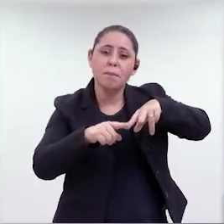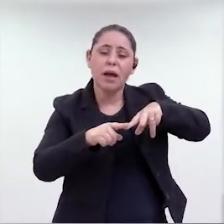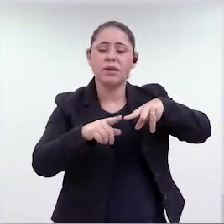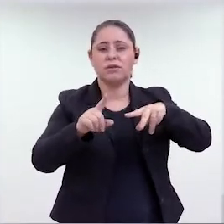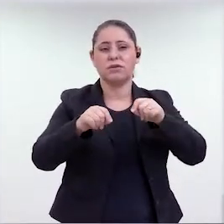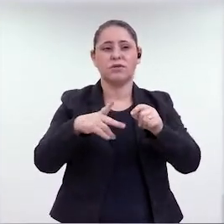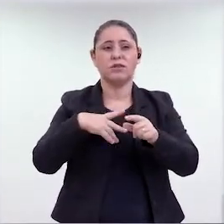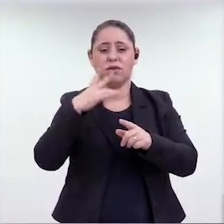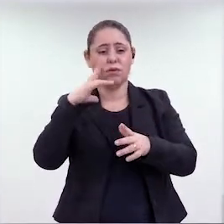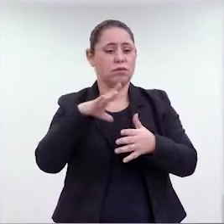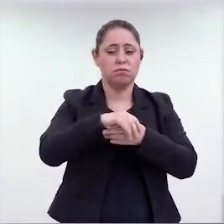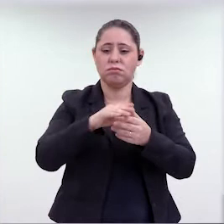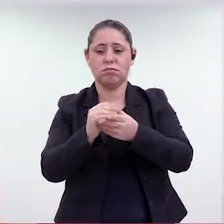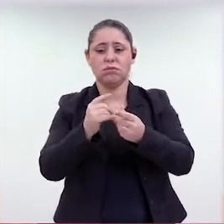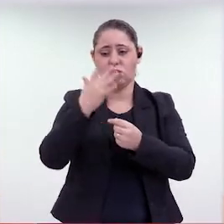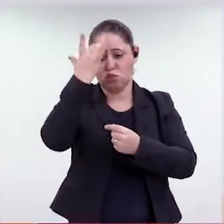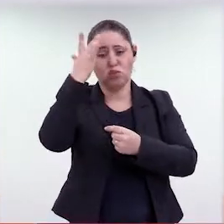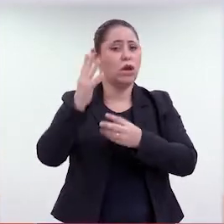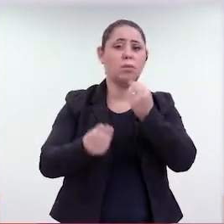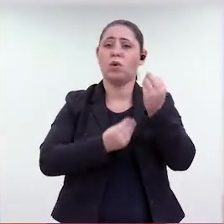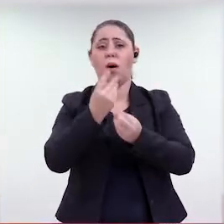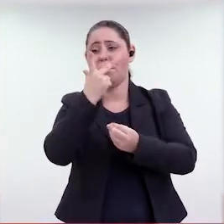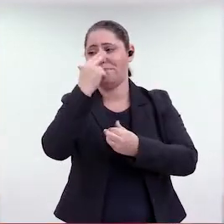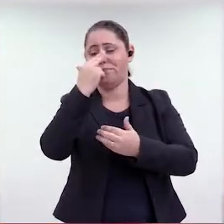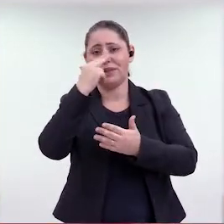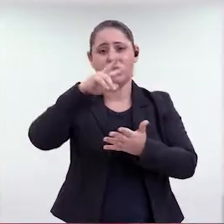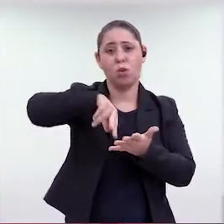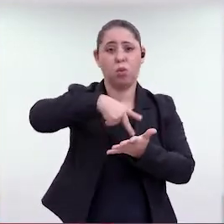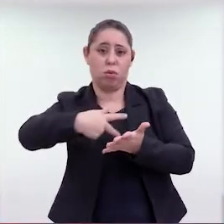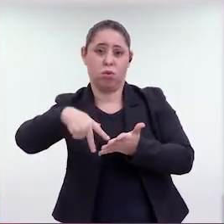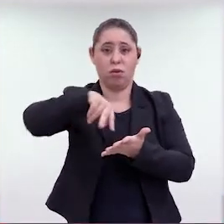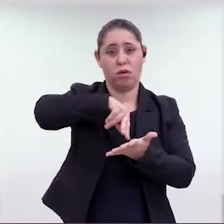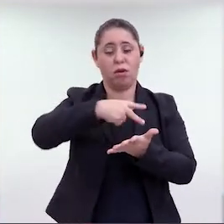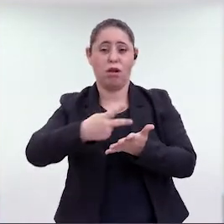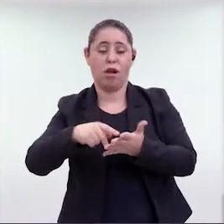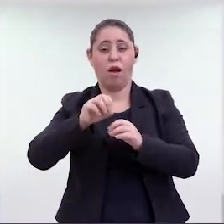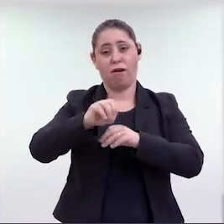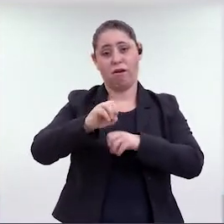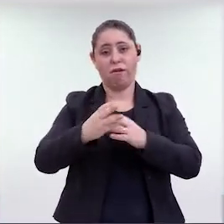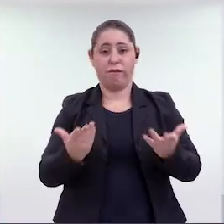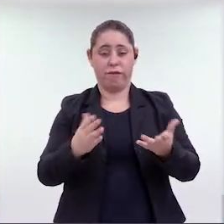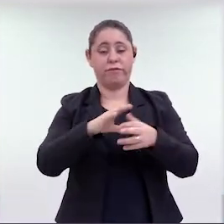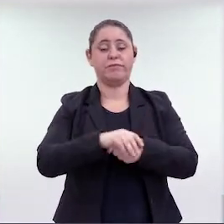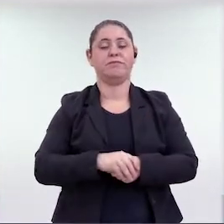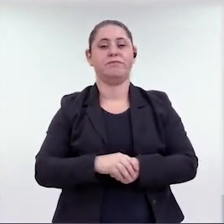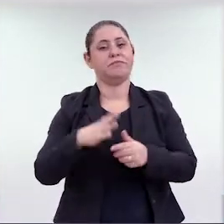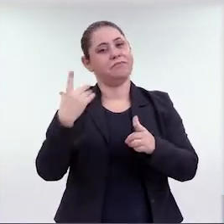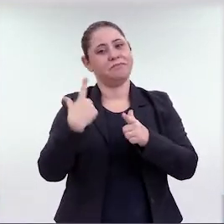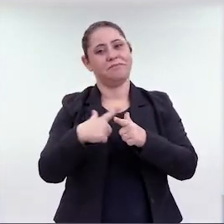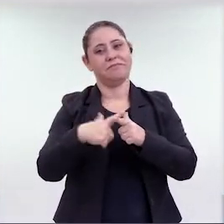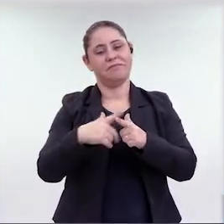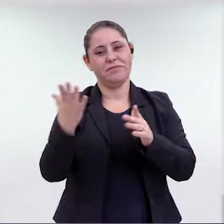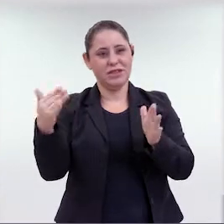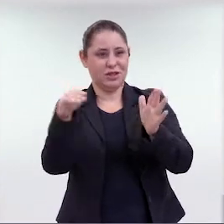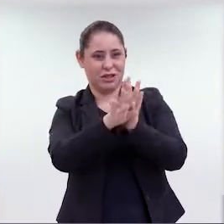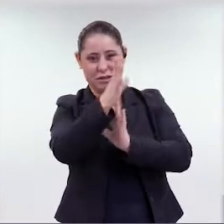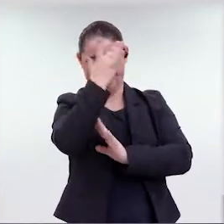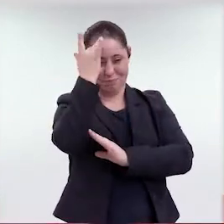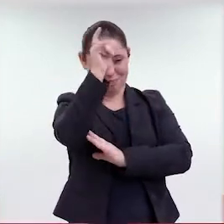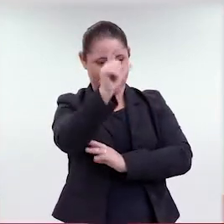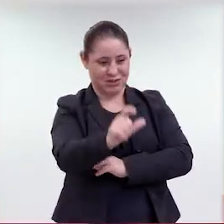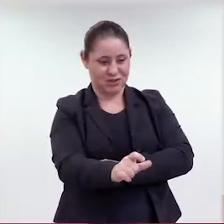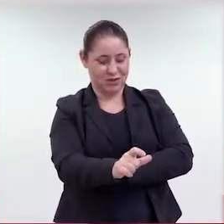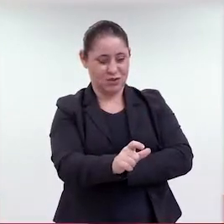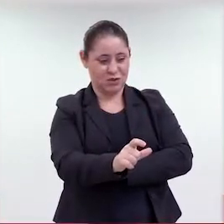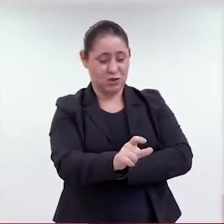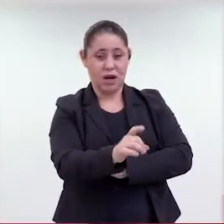hora que você, quando vai cumprimentar a pessoa, você já não sabe qual, vira quase uma aula de dança, né? Porque você chega na pessoa ali